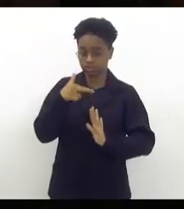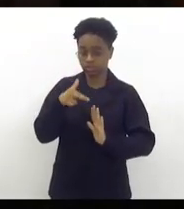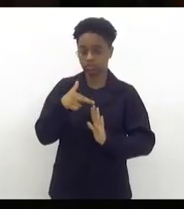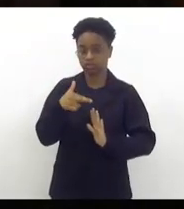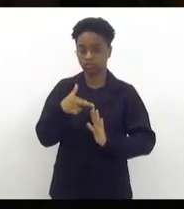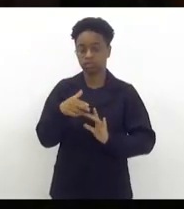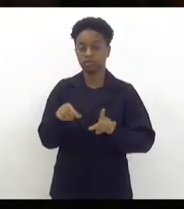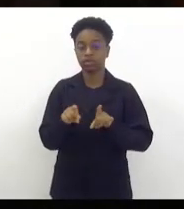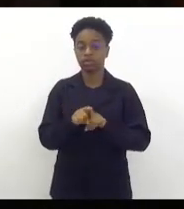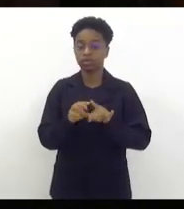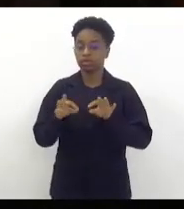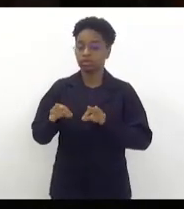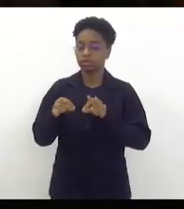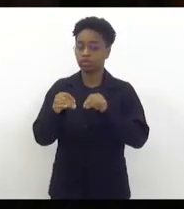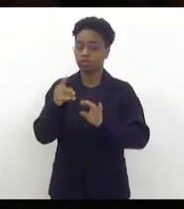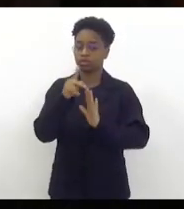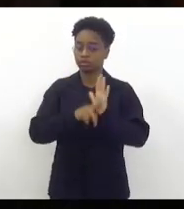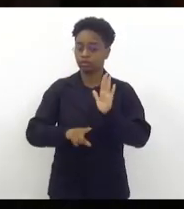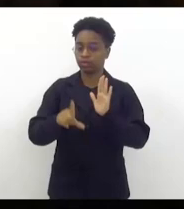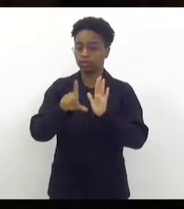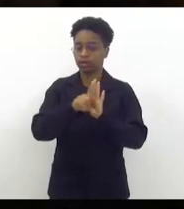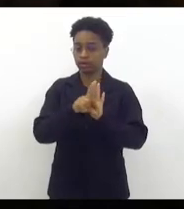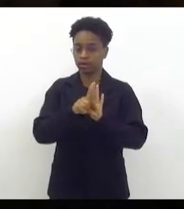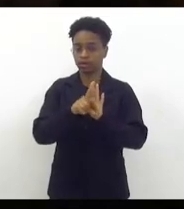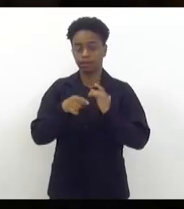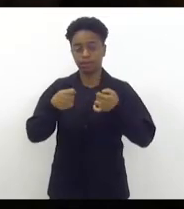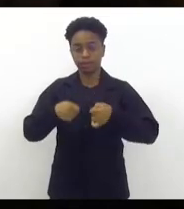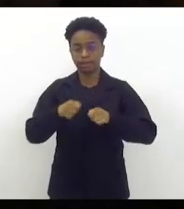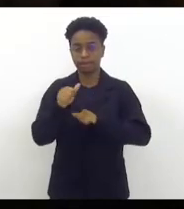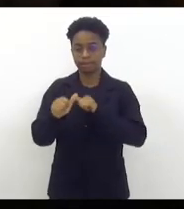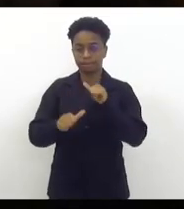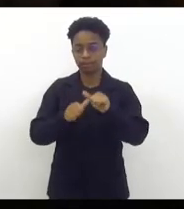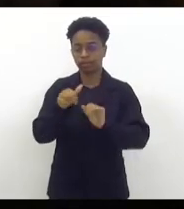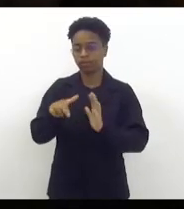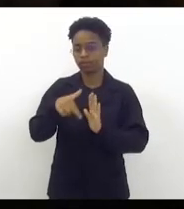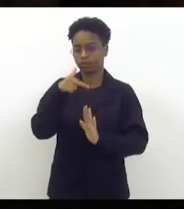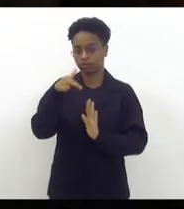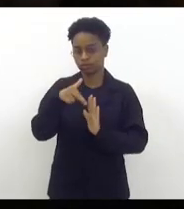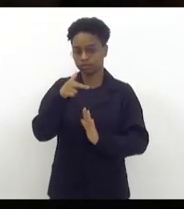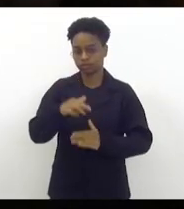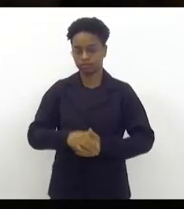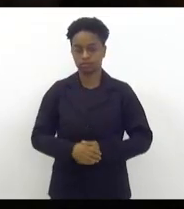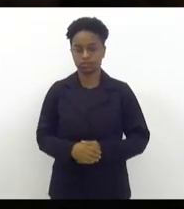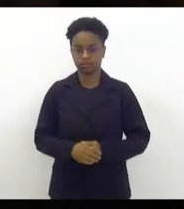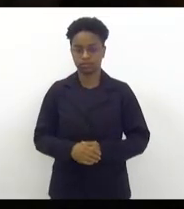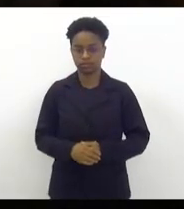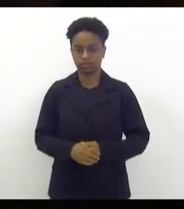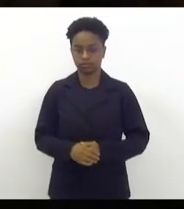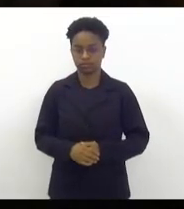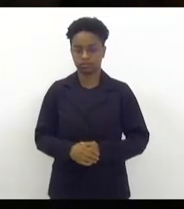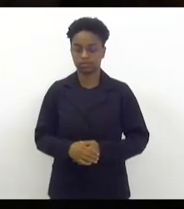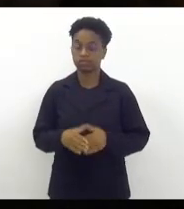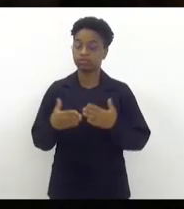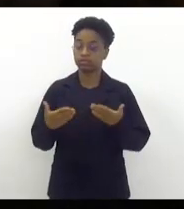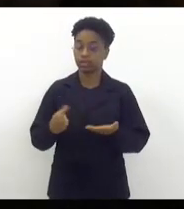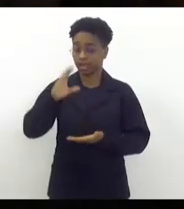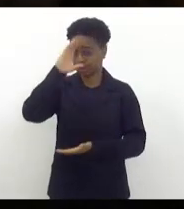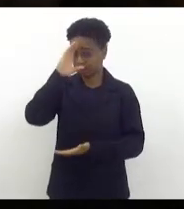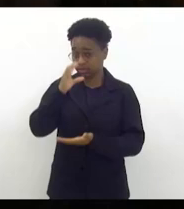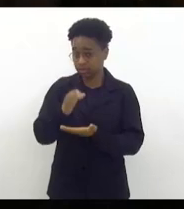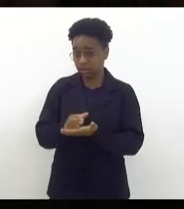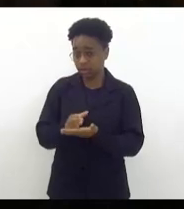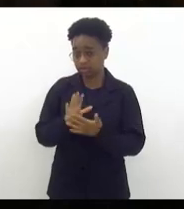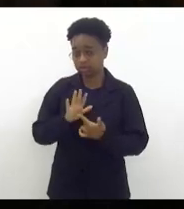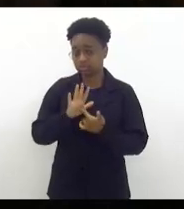E todos os projetos de leis têm que modificar uma resolução. Isso, em tese,